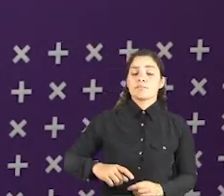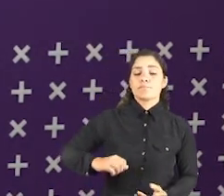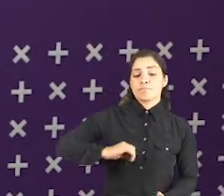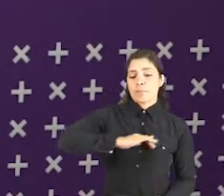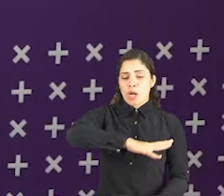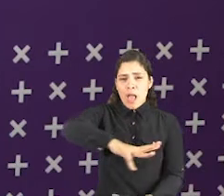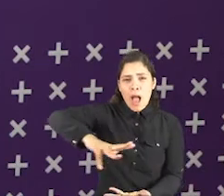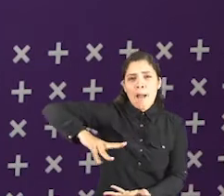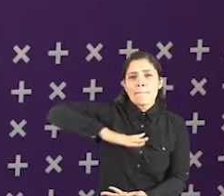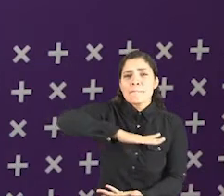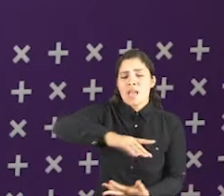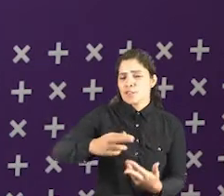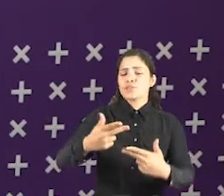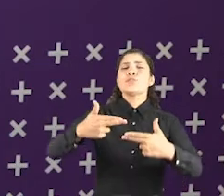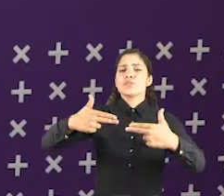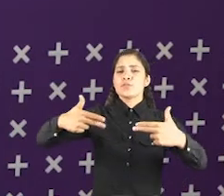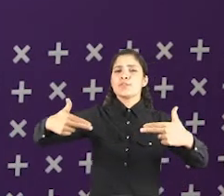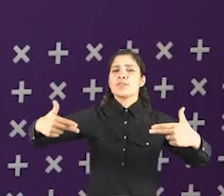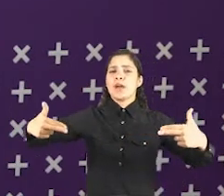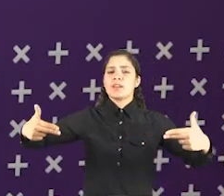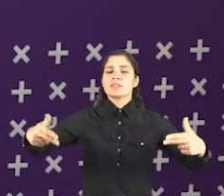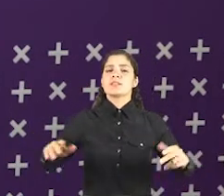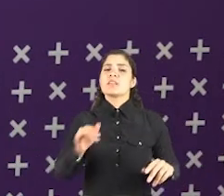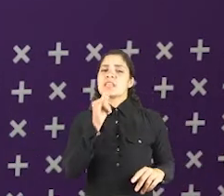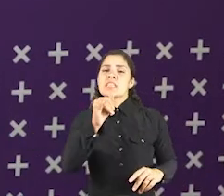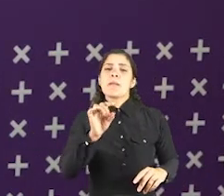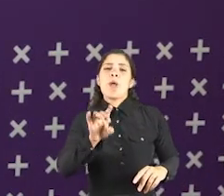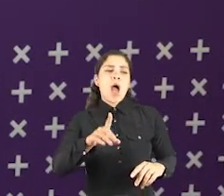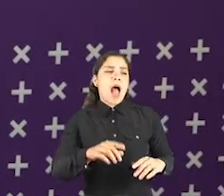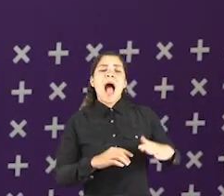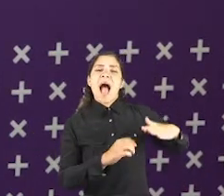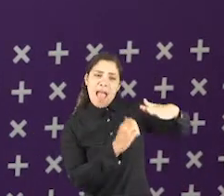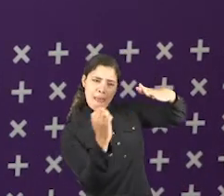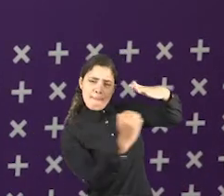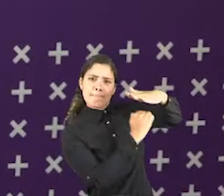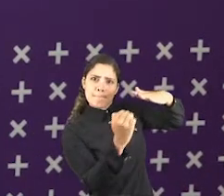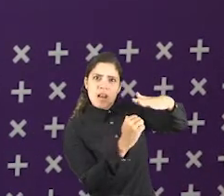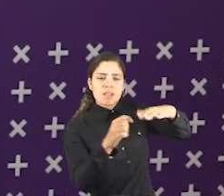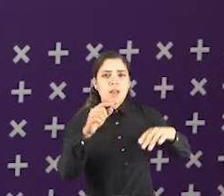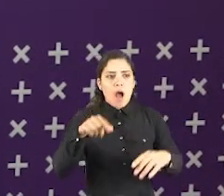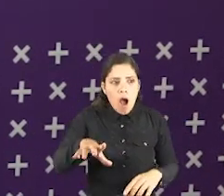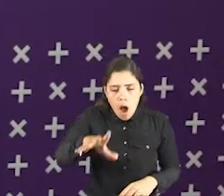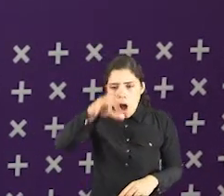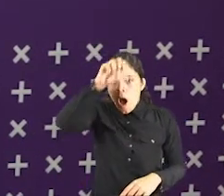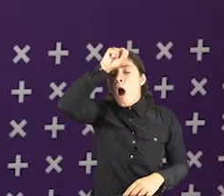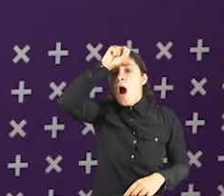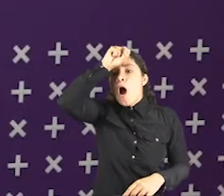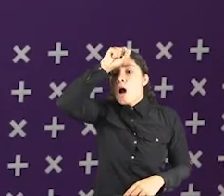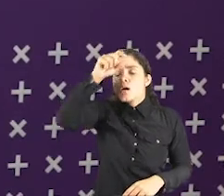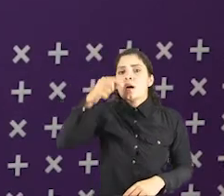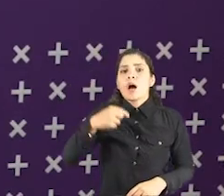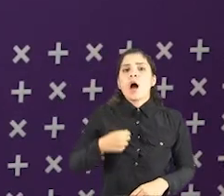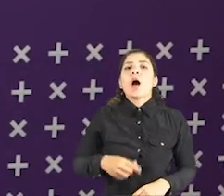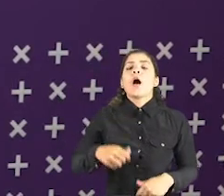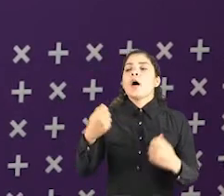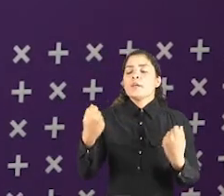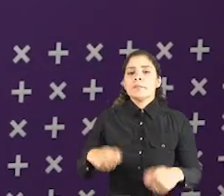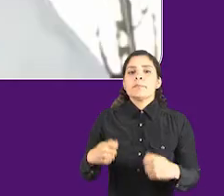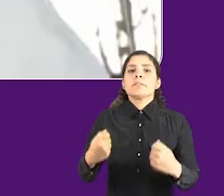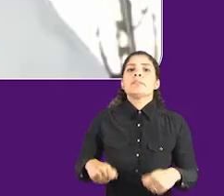faz bem para o bolso da empresa tanto melhor exatamente Ok